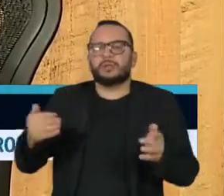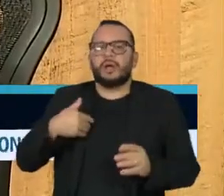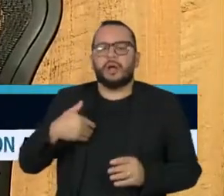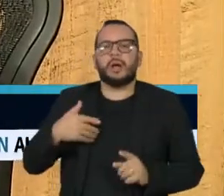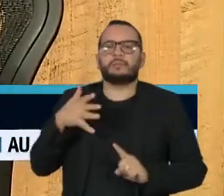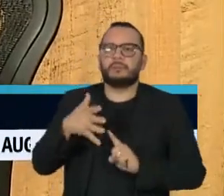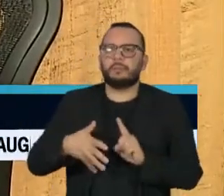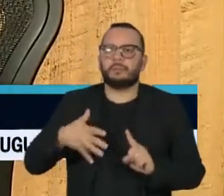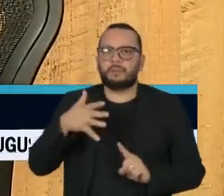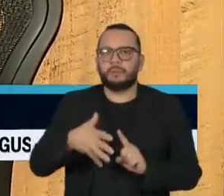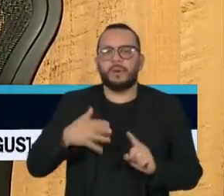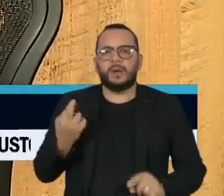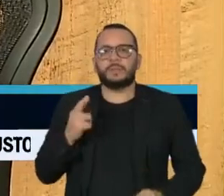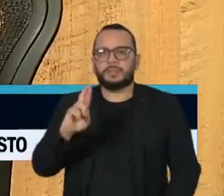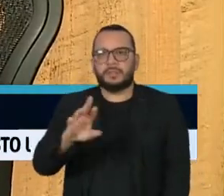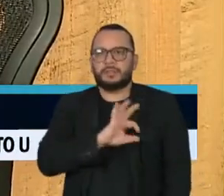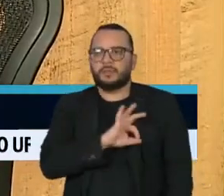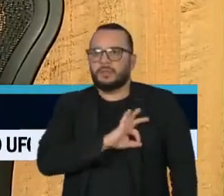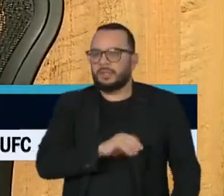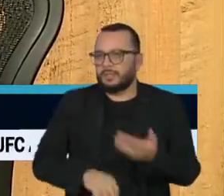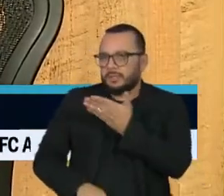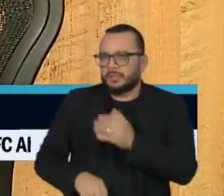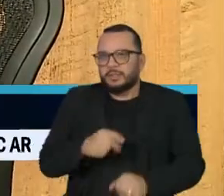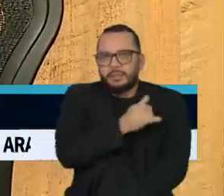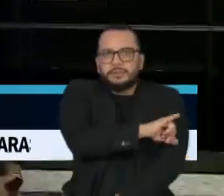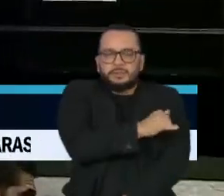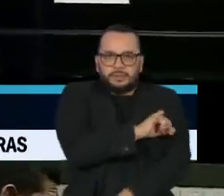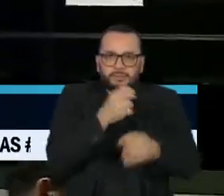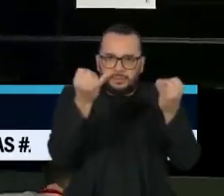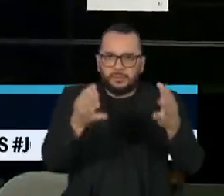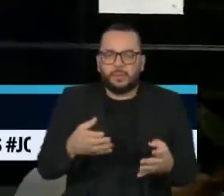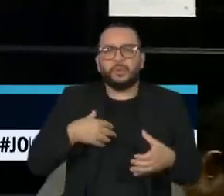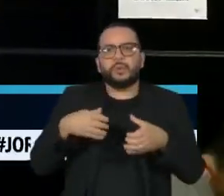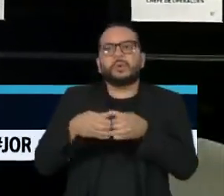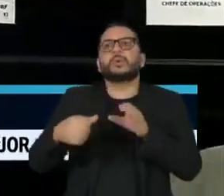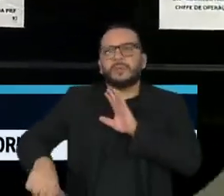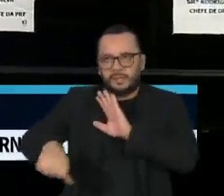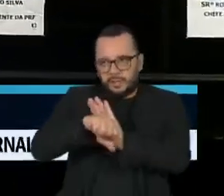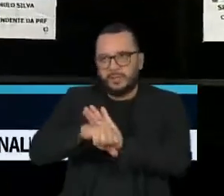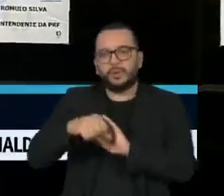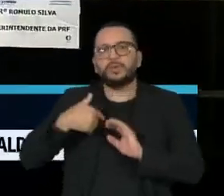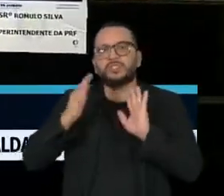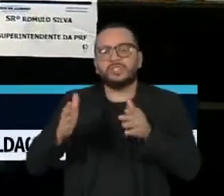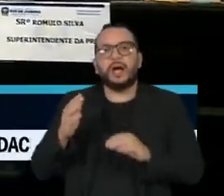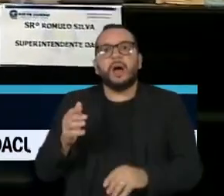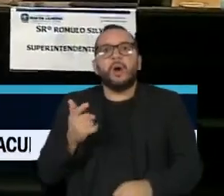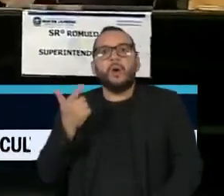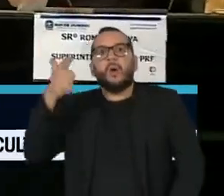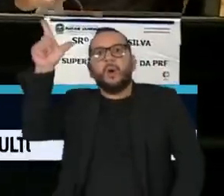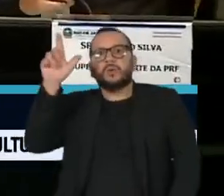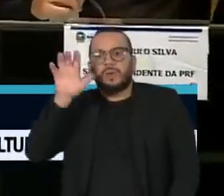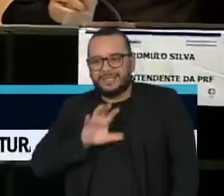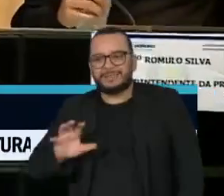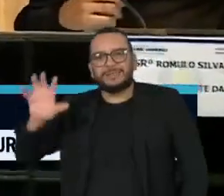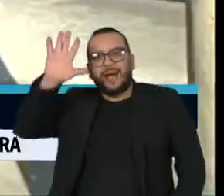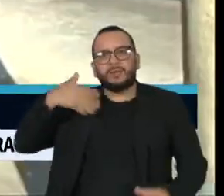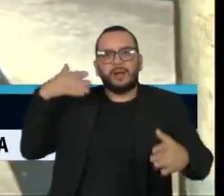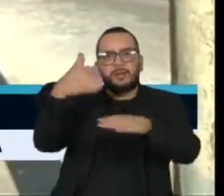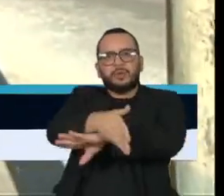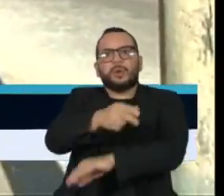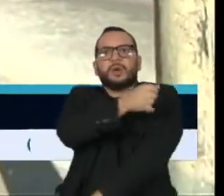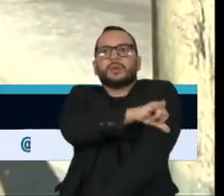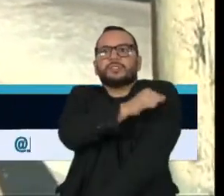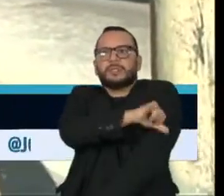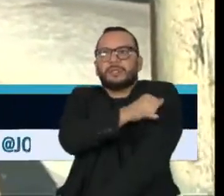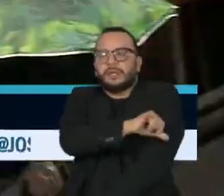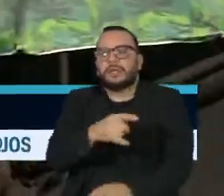depois da operação, o porta-voz da Polícia Fluminense disse que os criminosos vieram de outros estados e que só se instalaram no Rio por